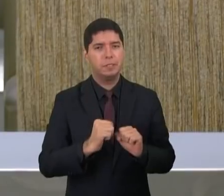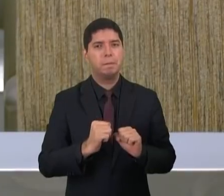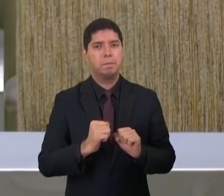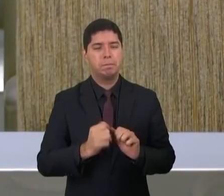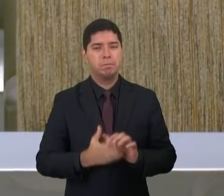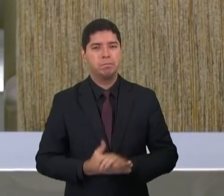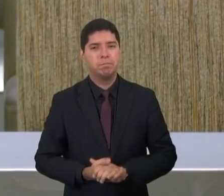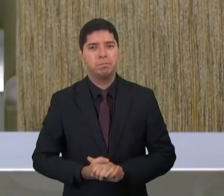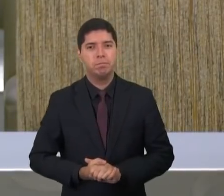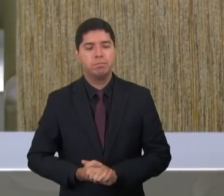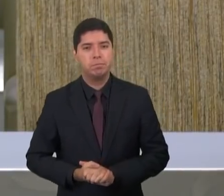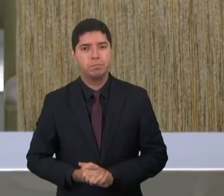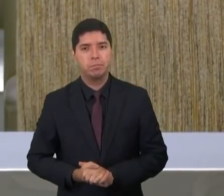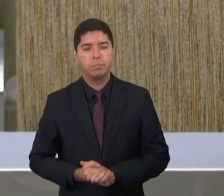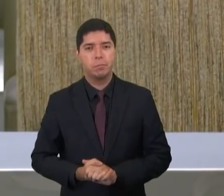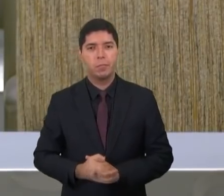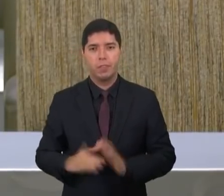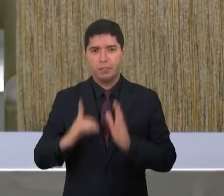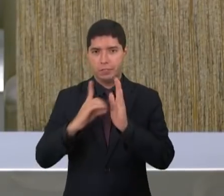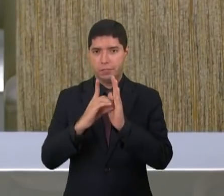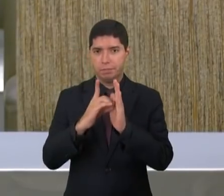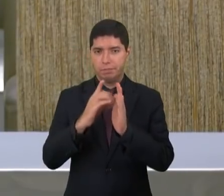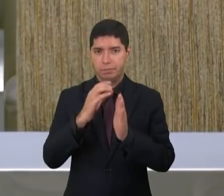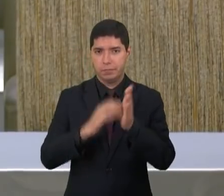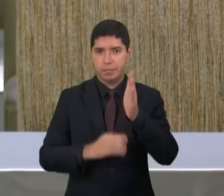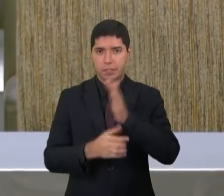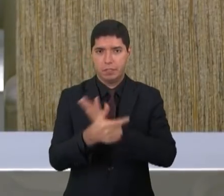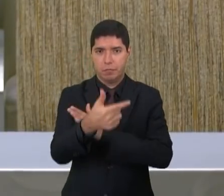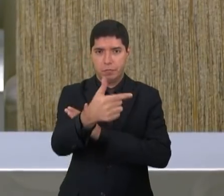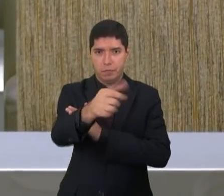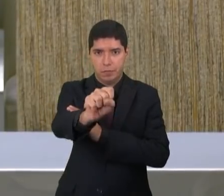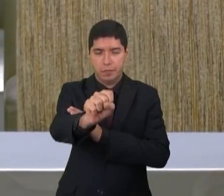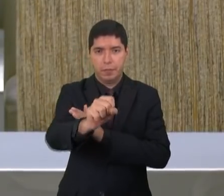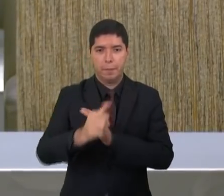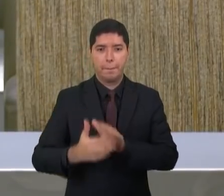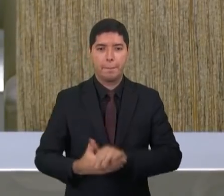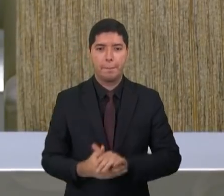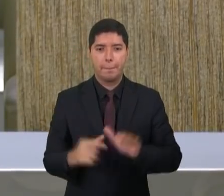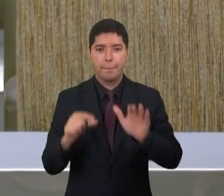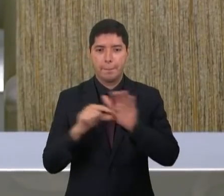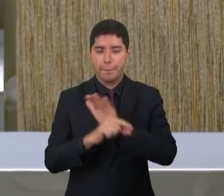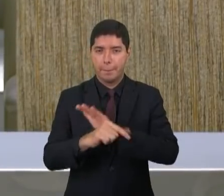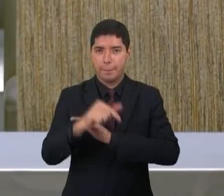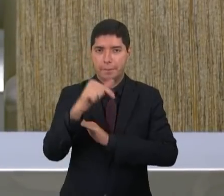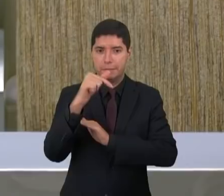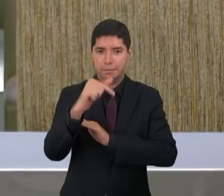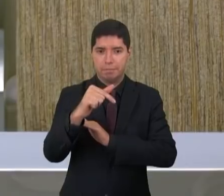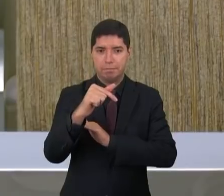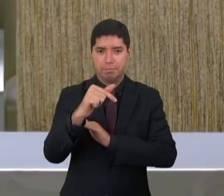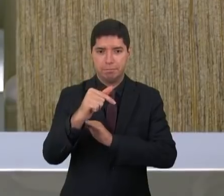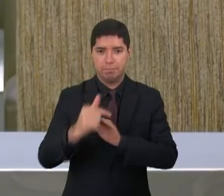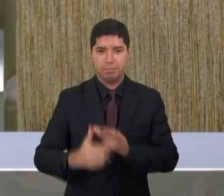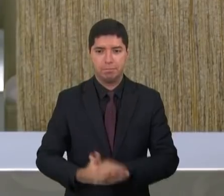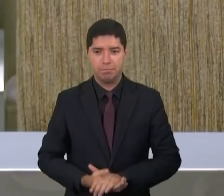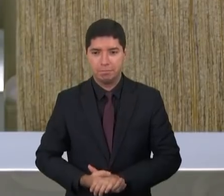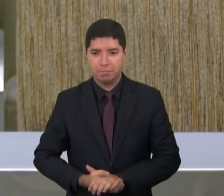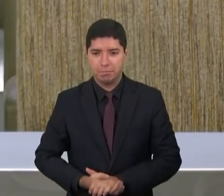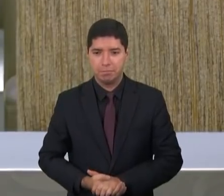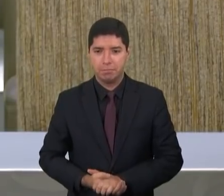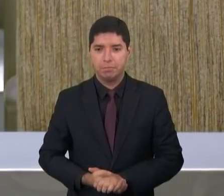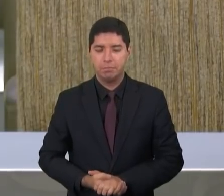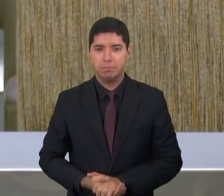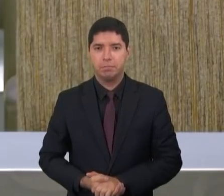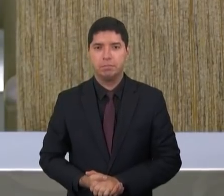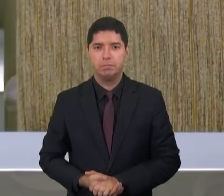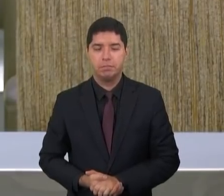servos. Deuteronômio capítulo 28, versículo de número 7, abra sua Bíblia comigo, por gentileza.